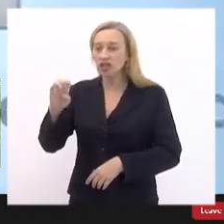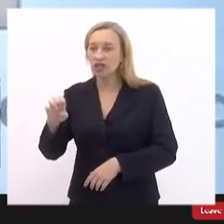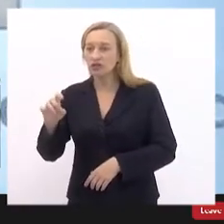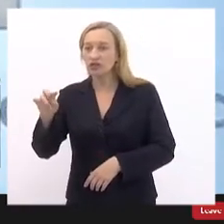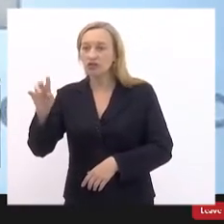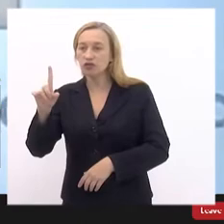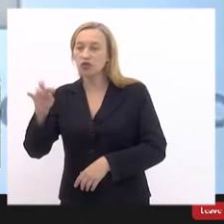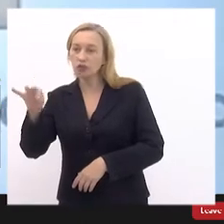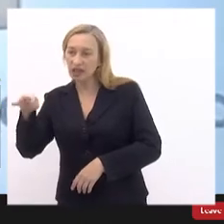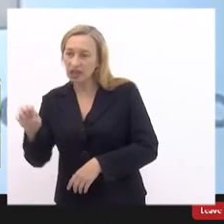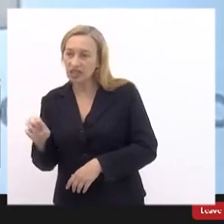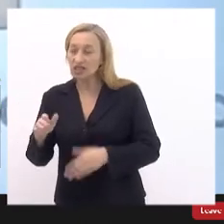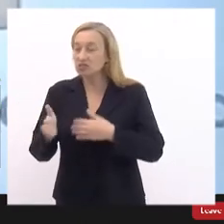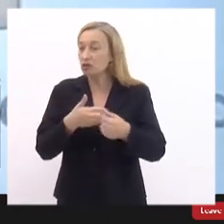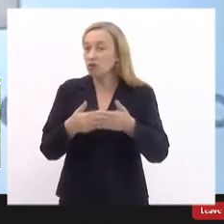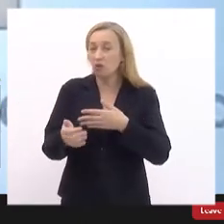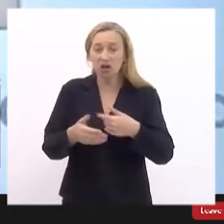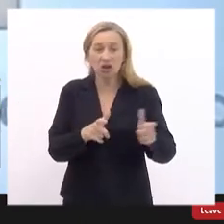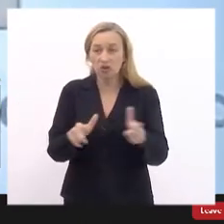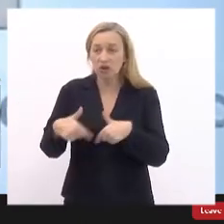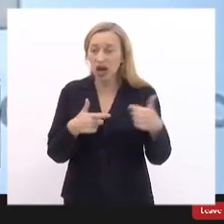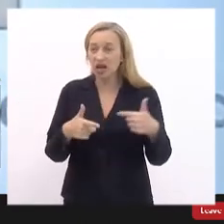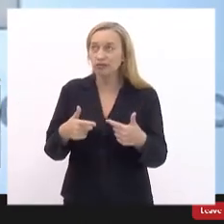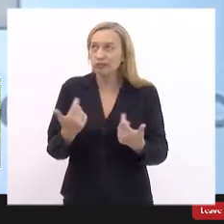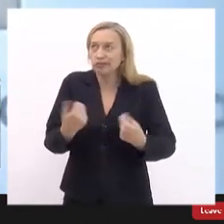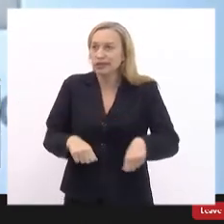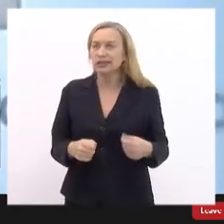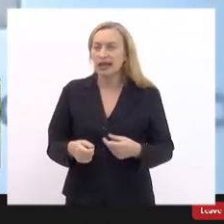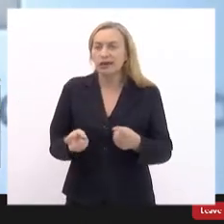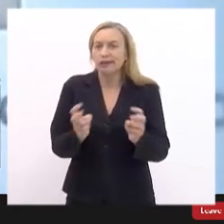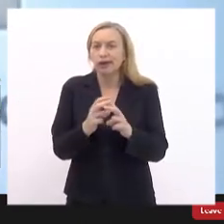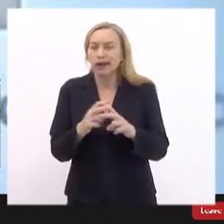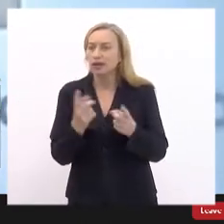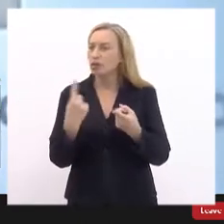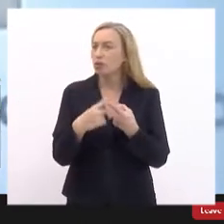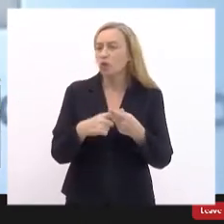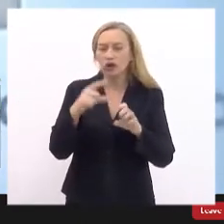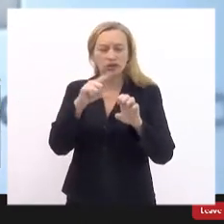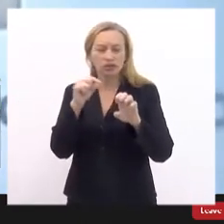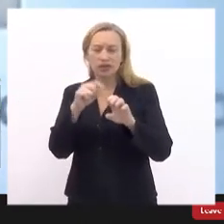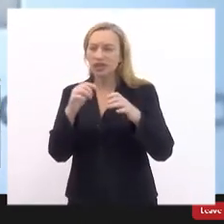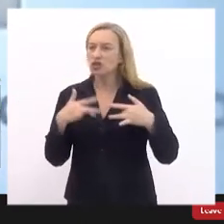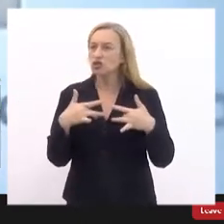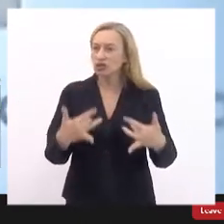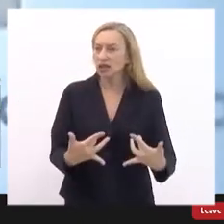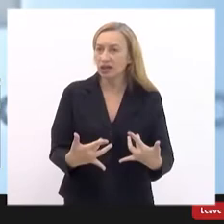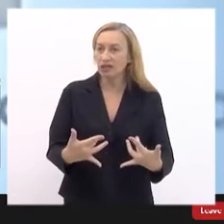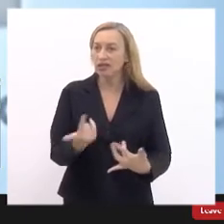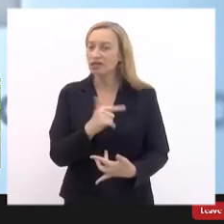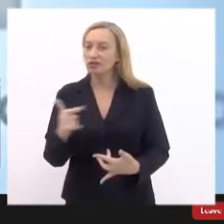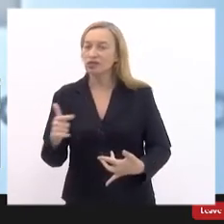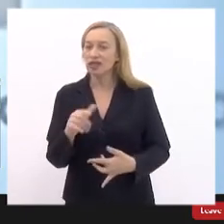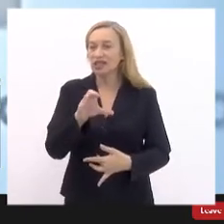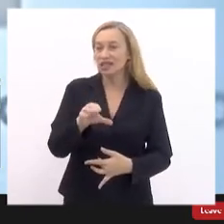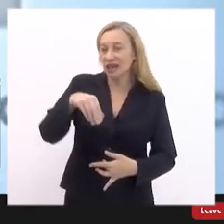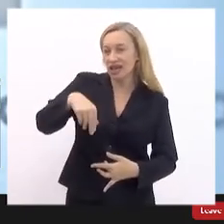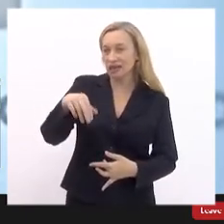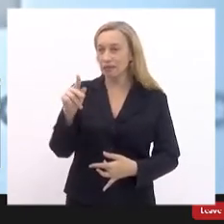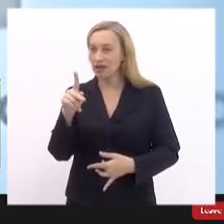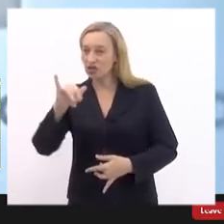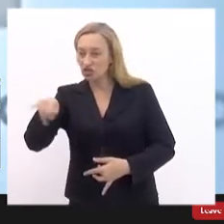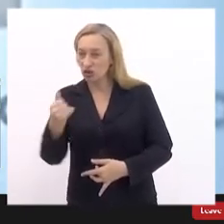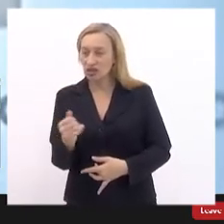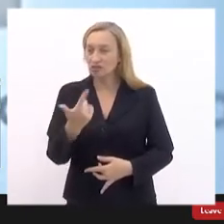onde, e a gente não precisaria estar brigando porque os empreendedores solidários não têm CNPJ, não têm